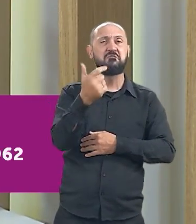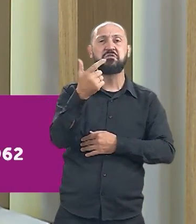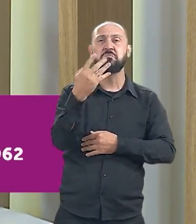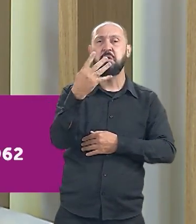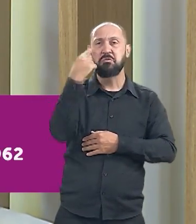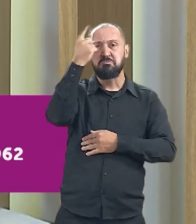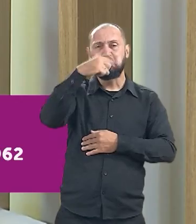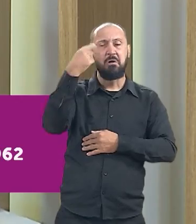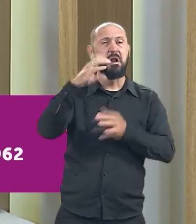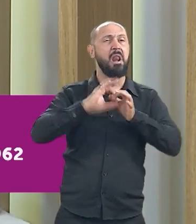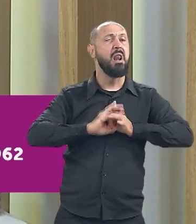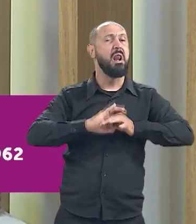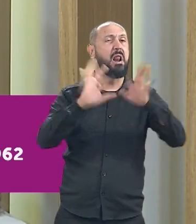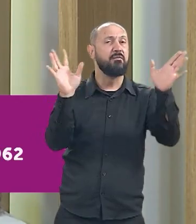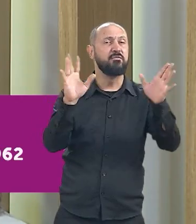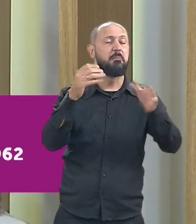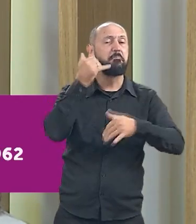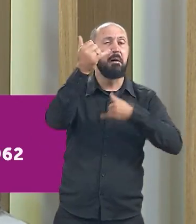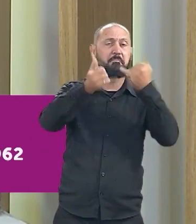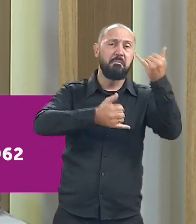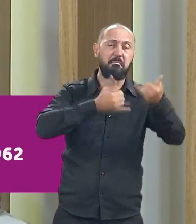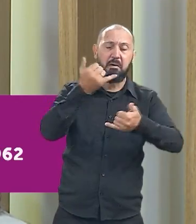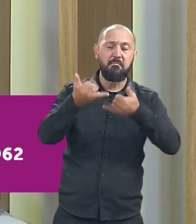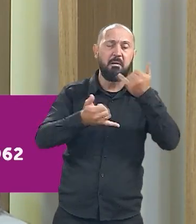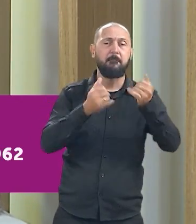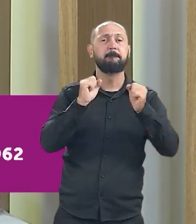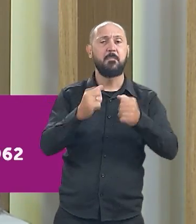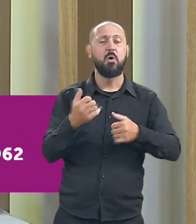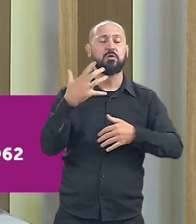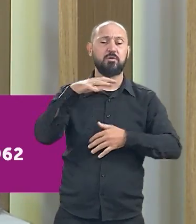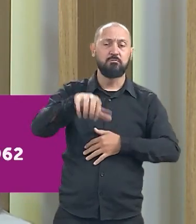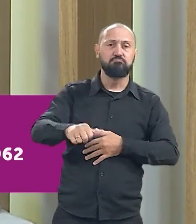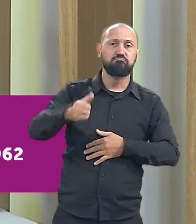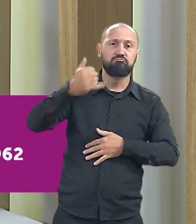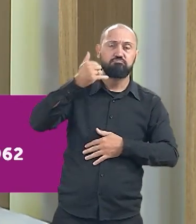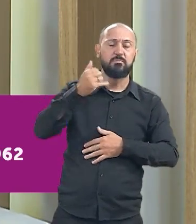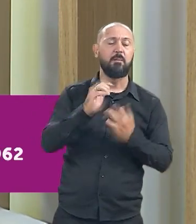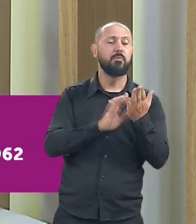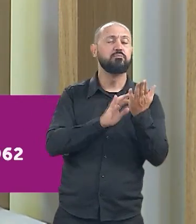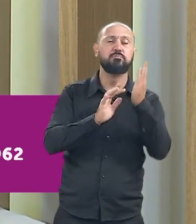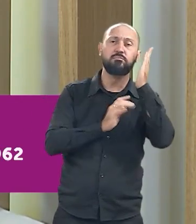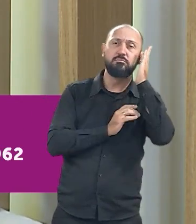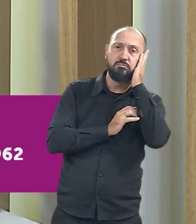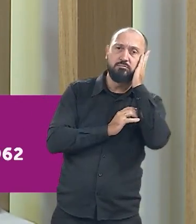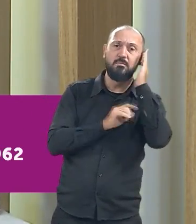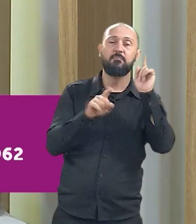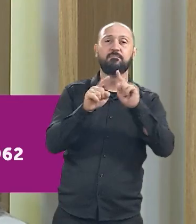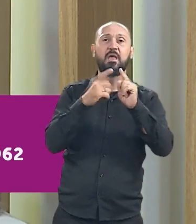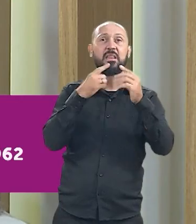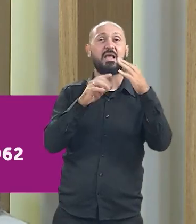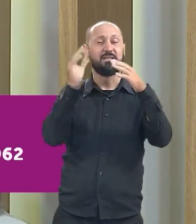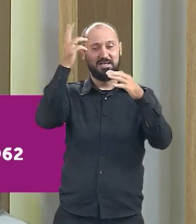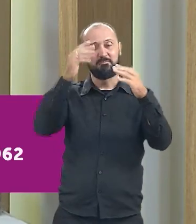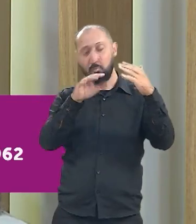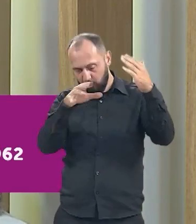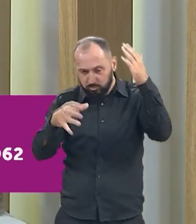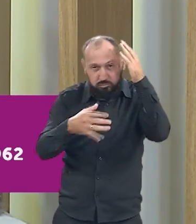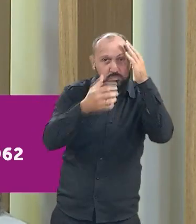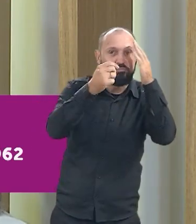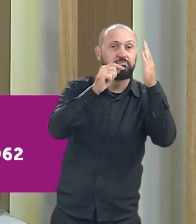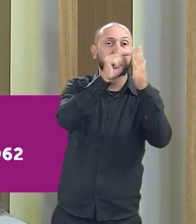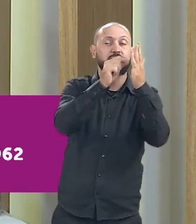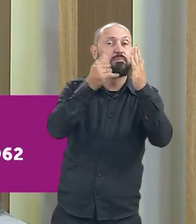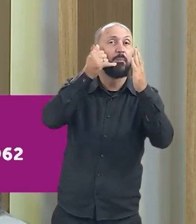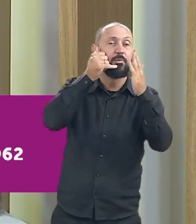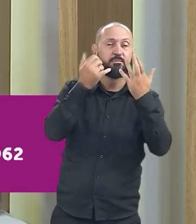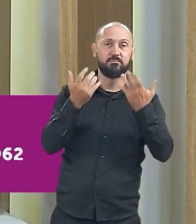por dia, e ele pode ser acessado por telefone fixo, por celular, até por telefone público. E quando a pessoa